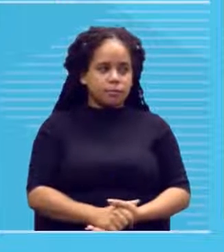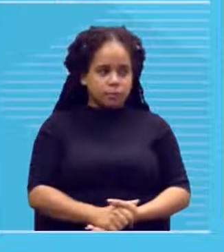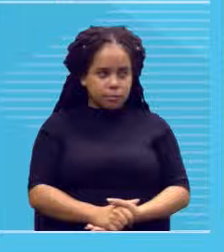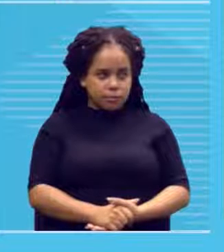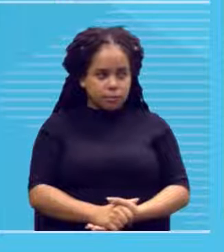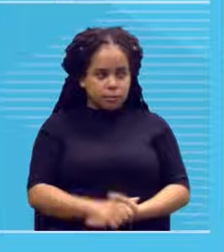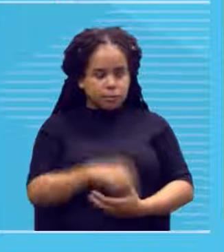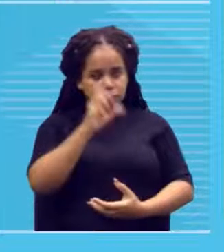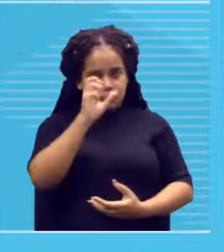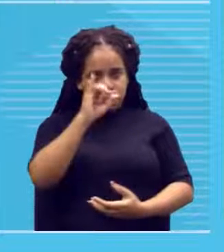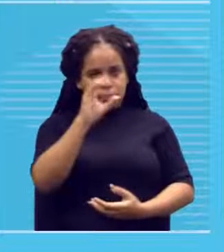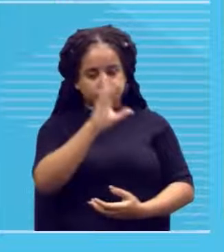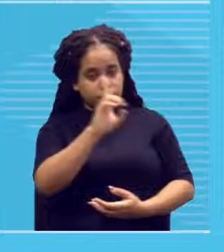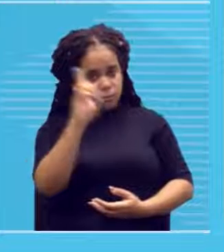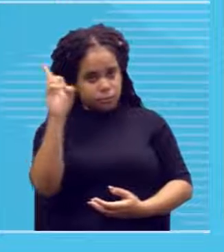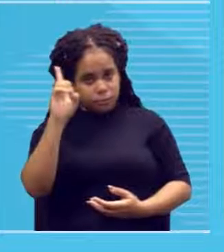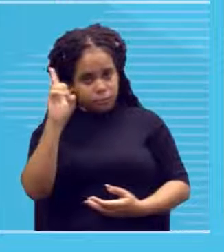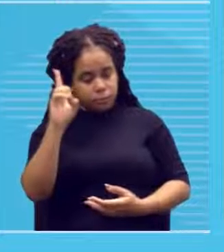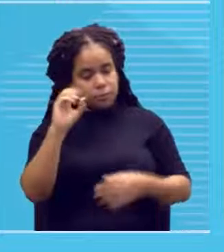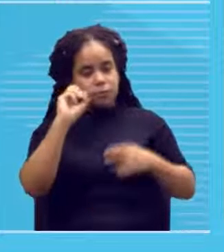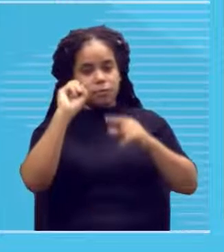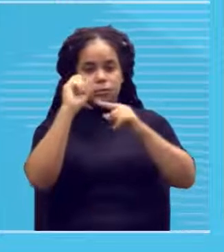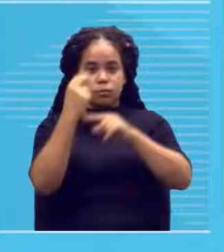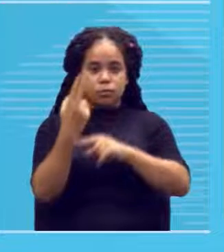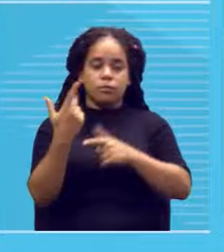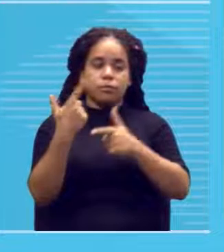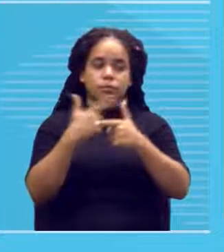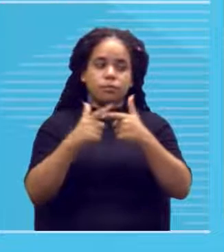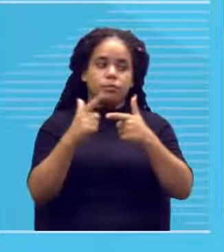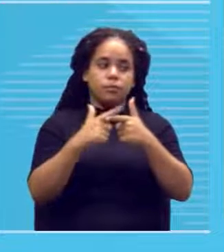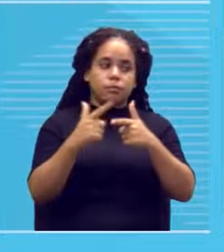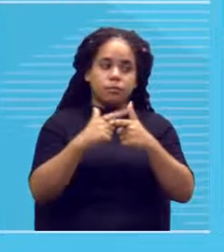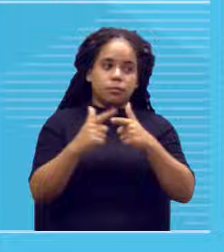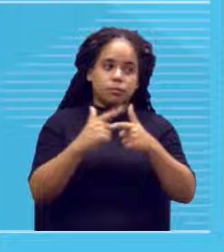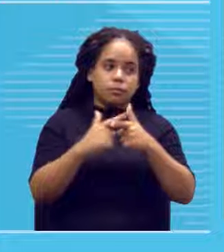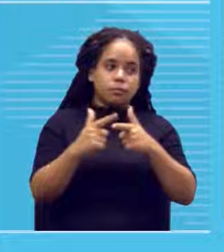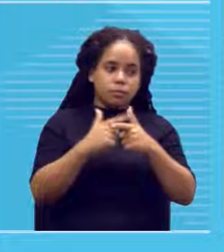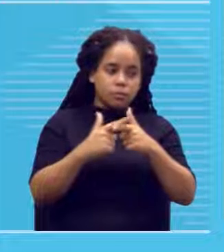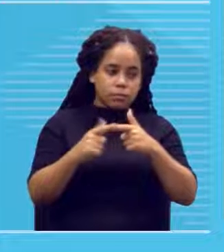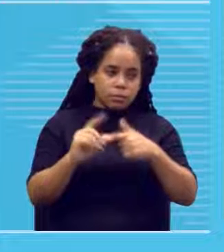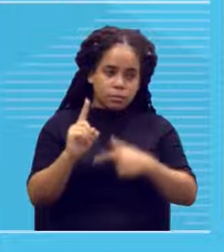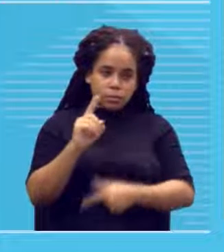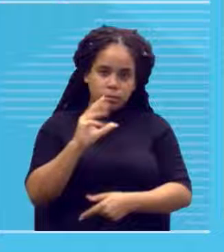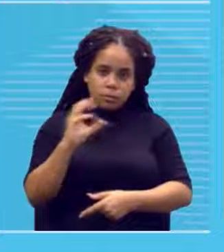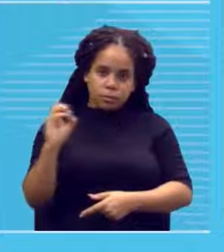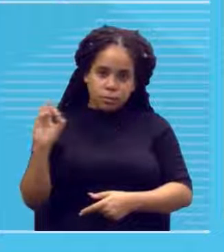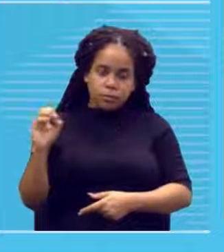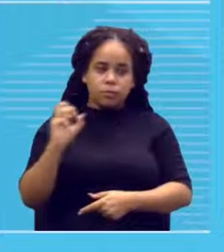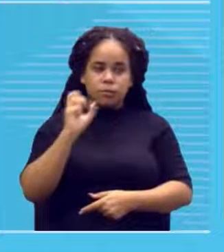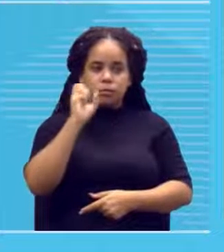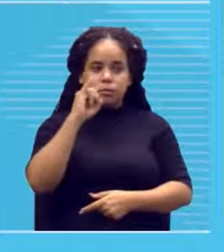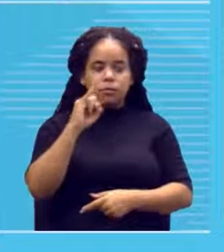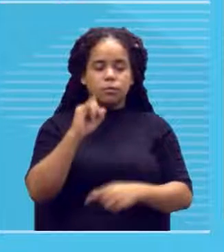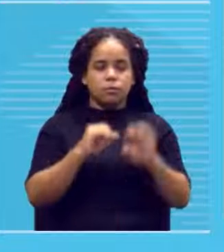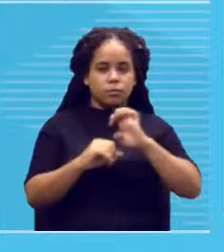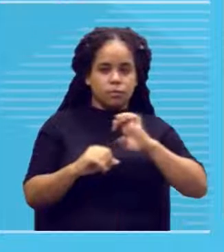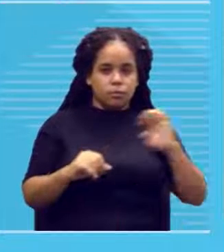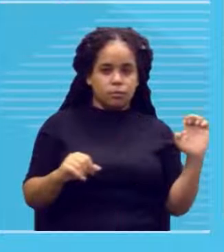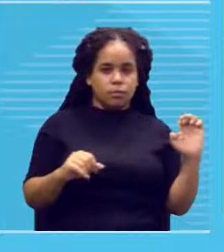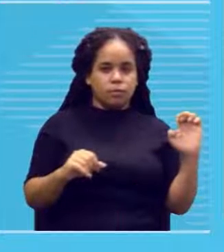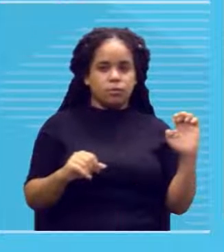eu vá para a direita ou eu divido por 100 caso eu vá para a esquerda